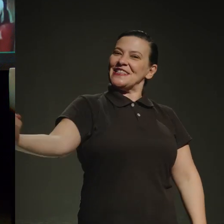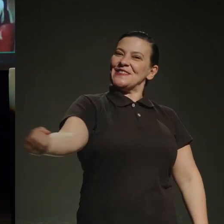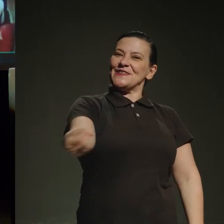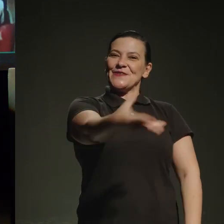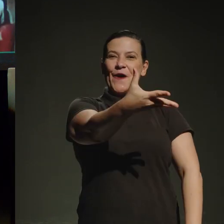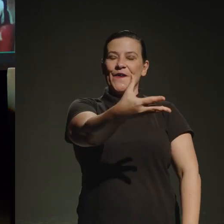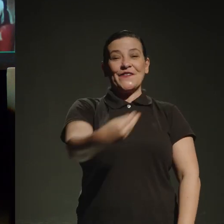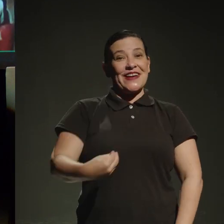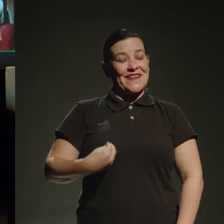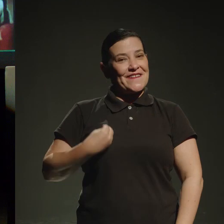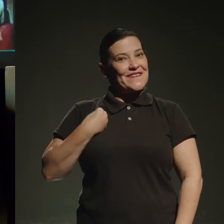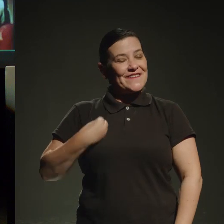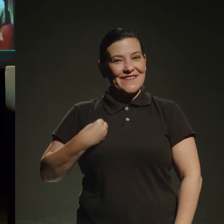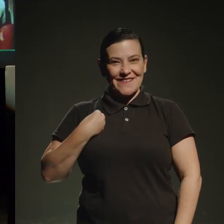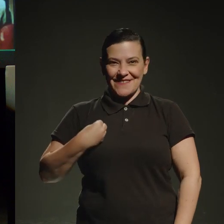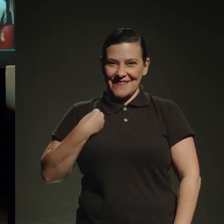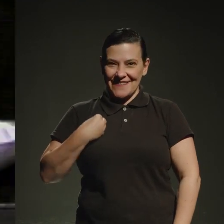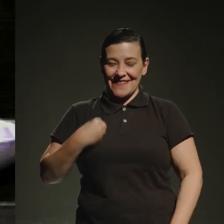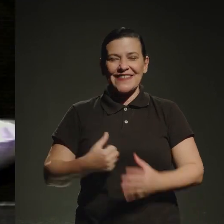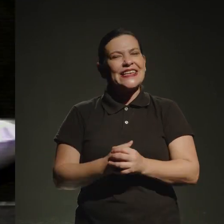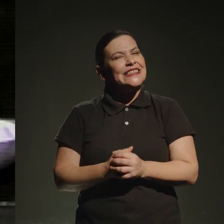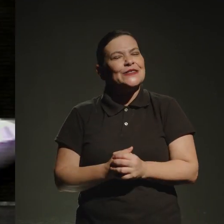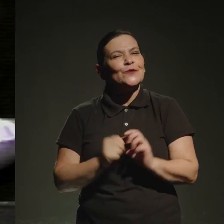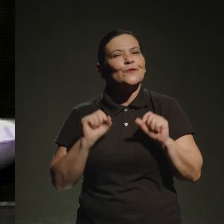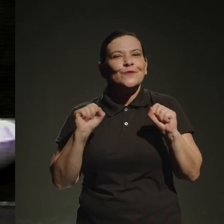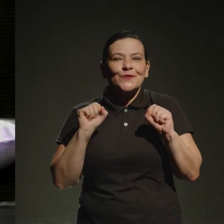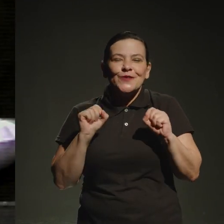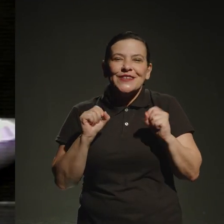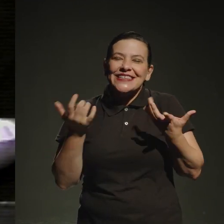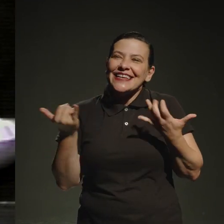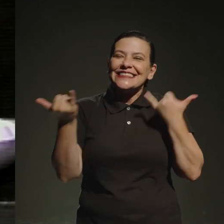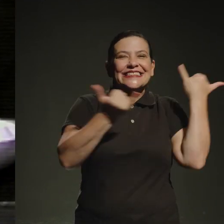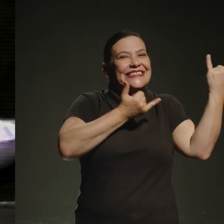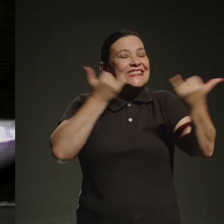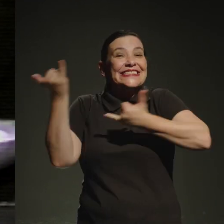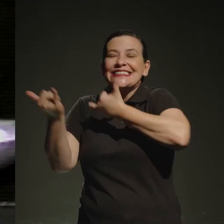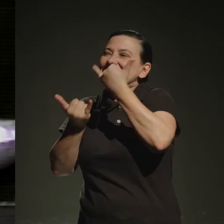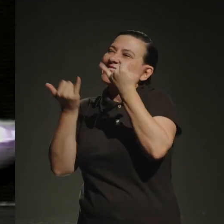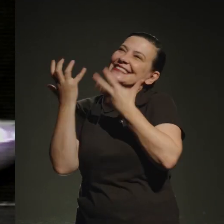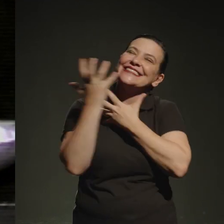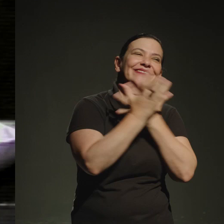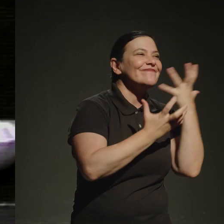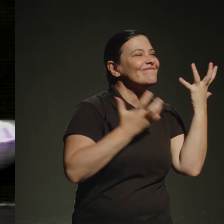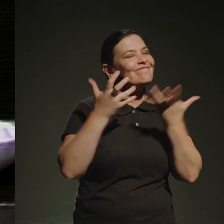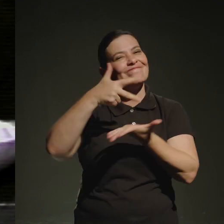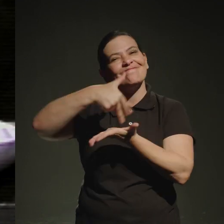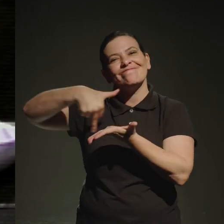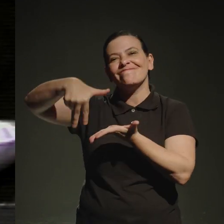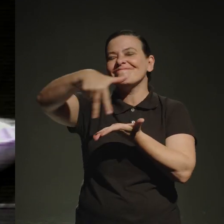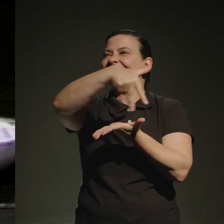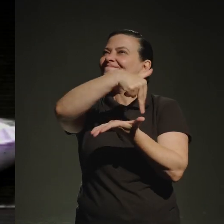minha nova vida. O Miguel tira o paletó. Miguel, tira o paletó.